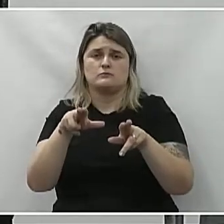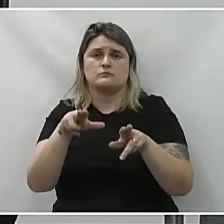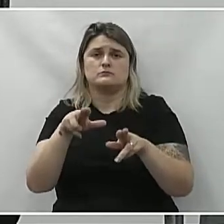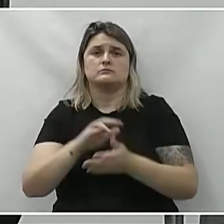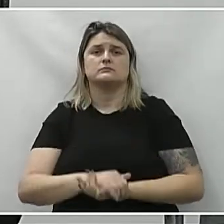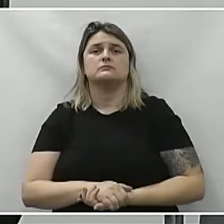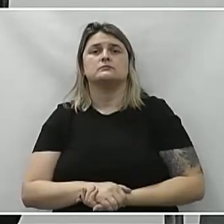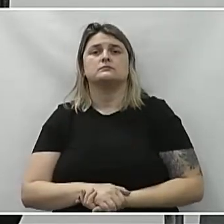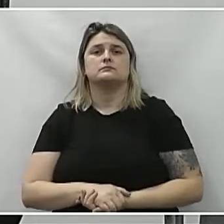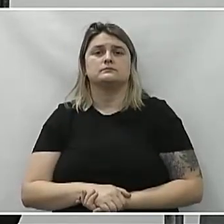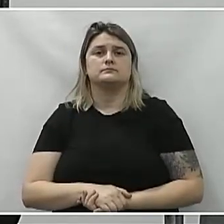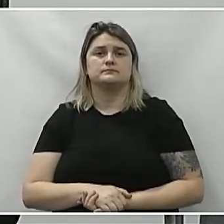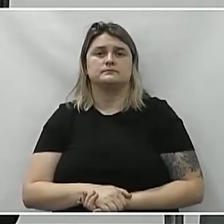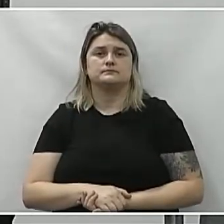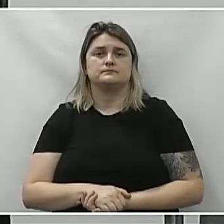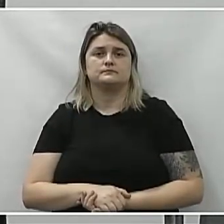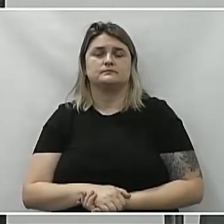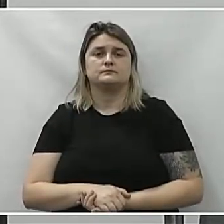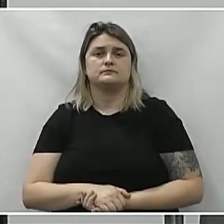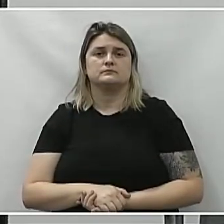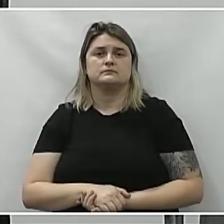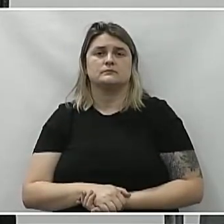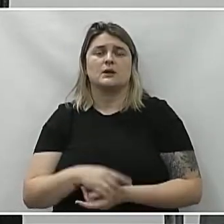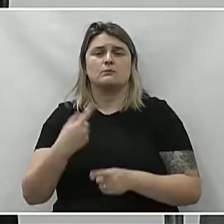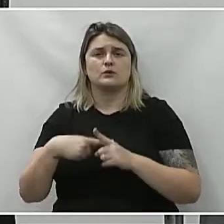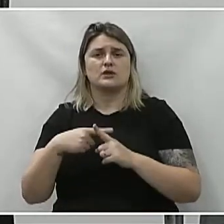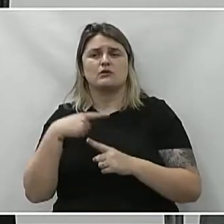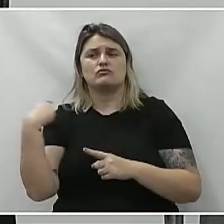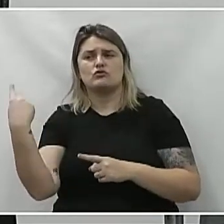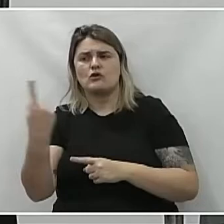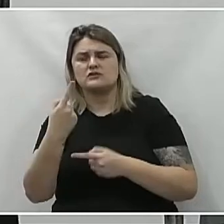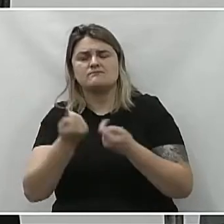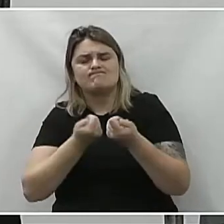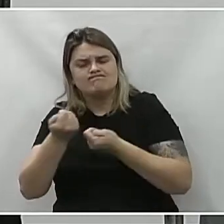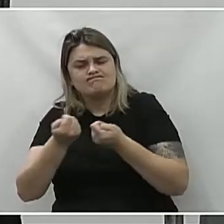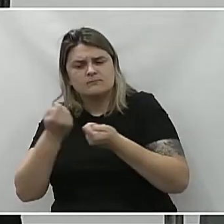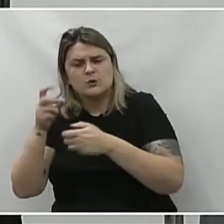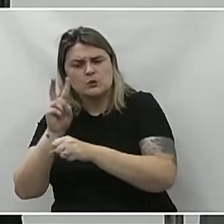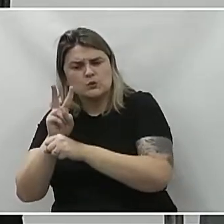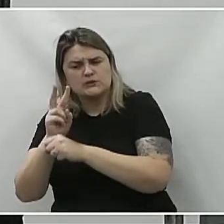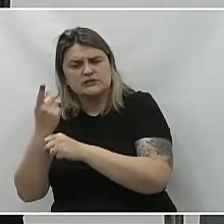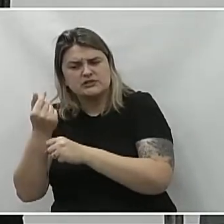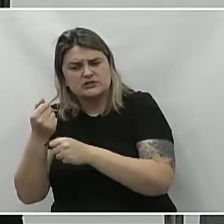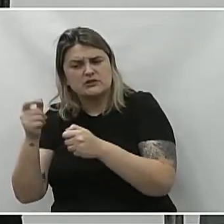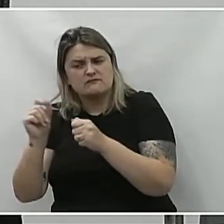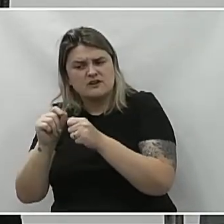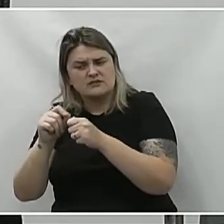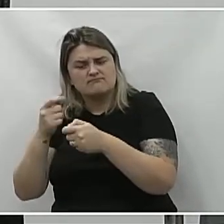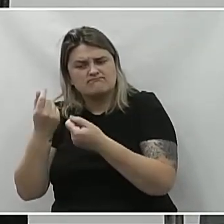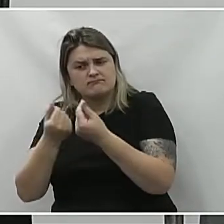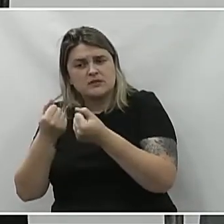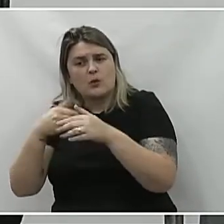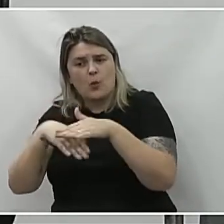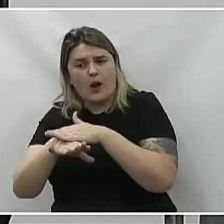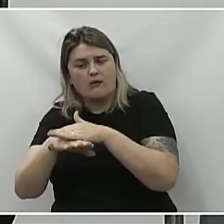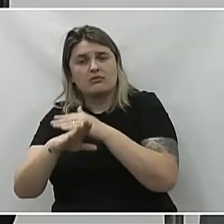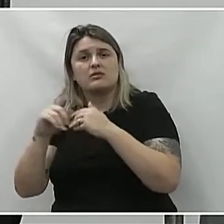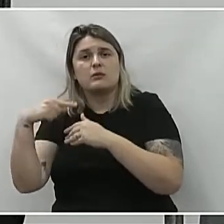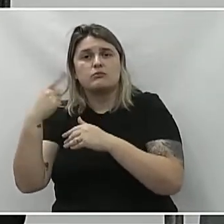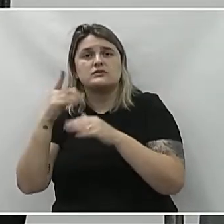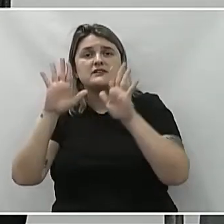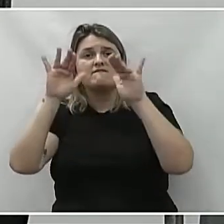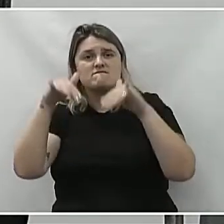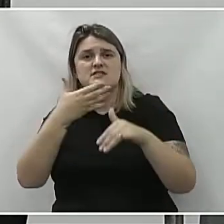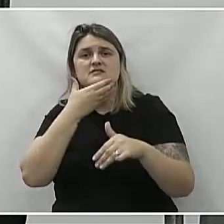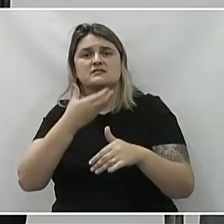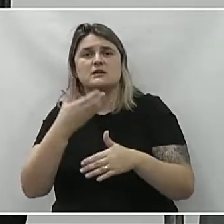mais ou menos do mesmo montante da economia de todos os nobres vereadores aqui nesta casa e com certeza vão estar